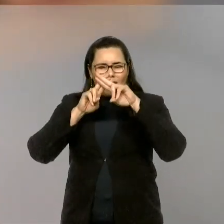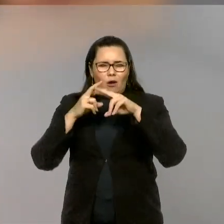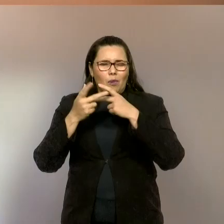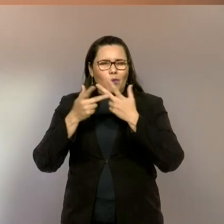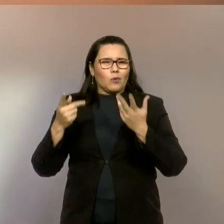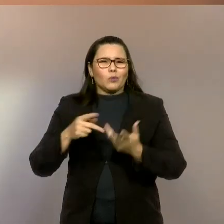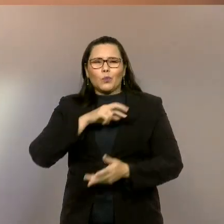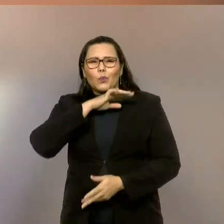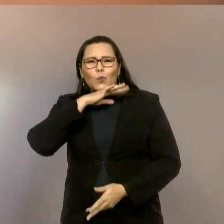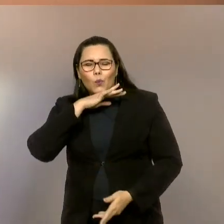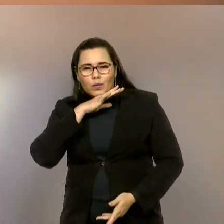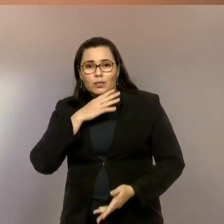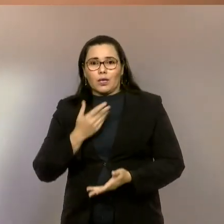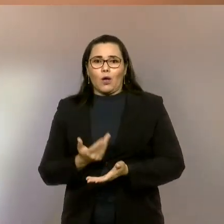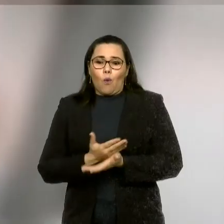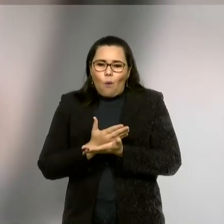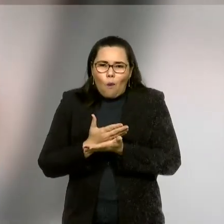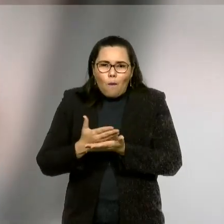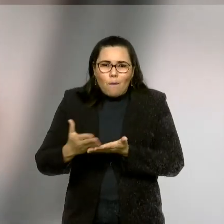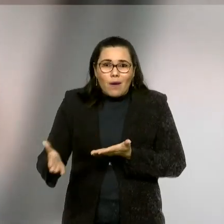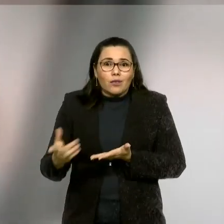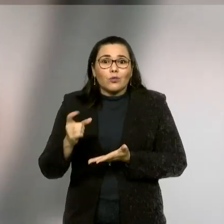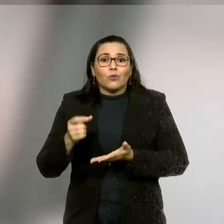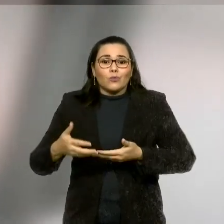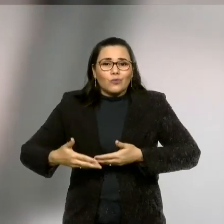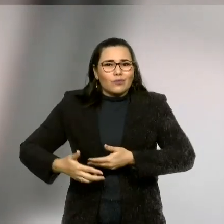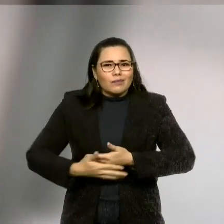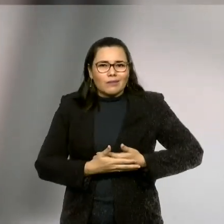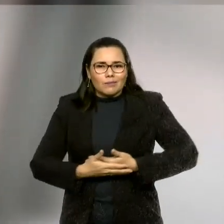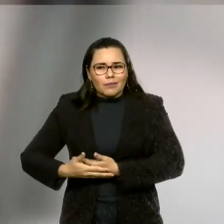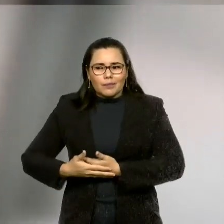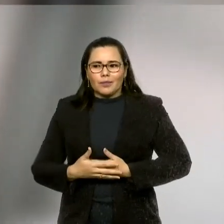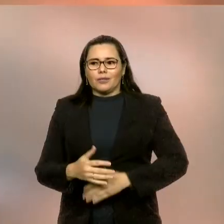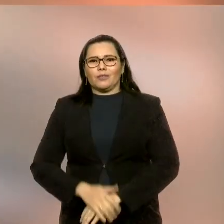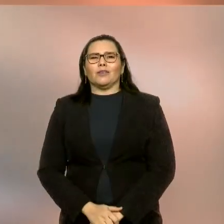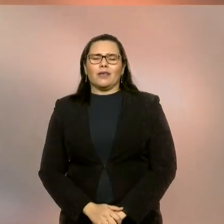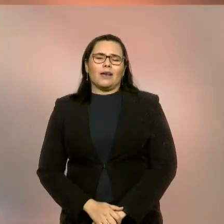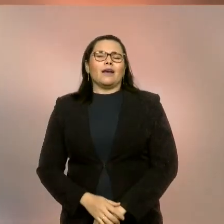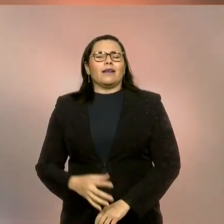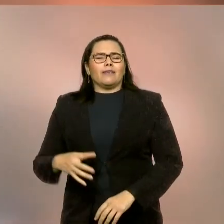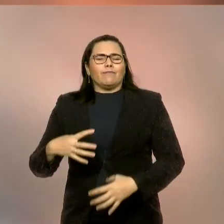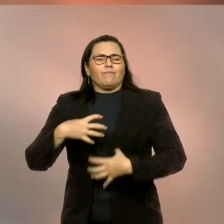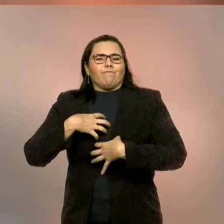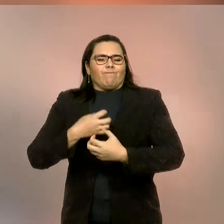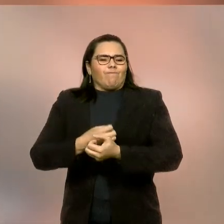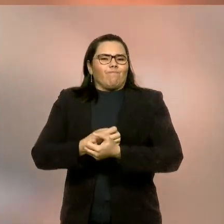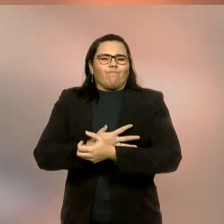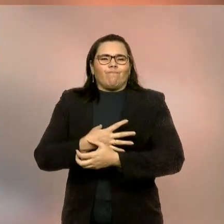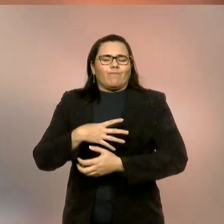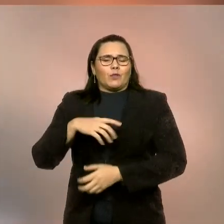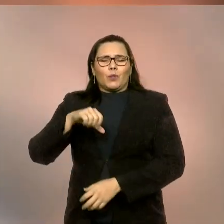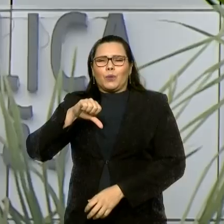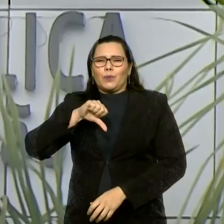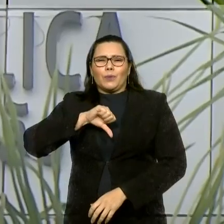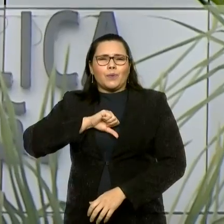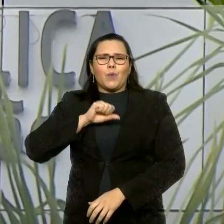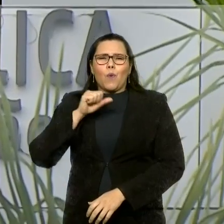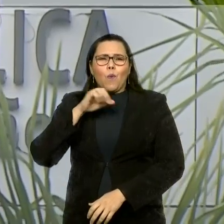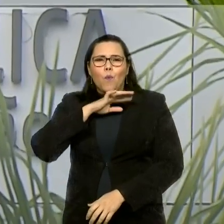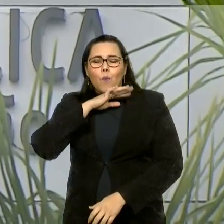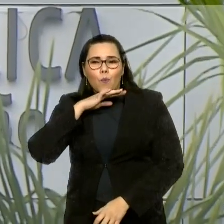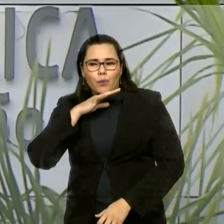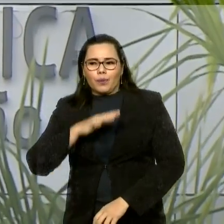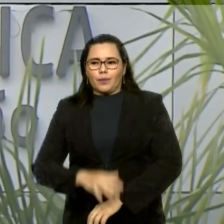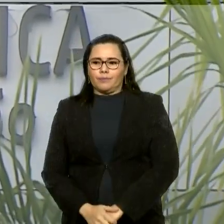primeiros anos de vida são capazes de gerar uma série de danos emocionais pro resto da vida por isso buscar